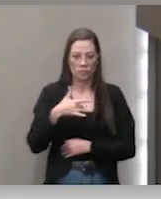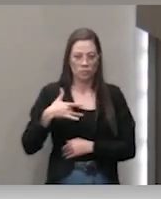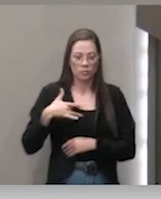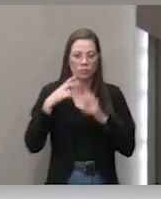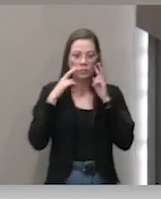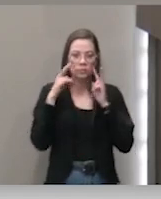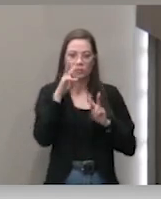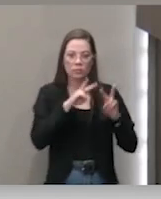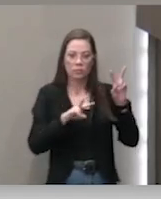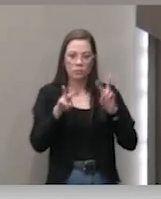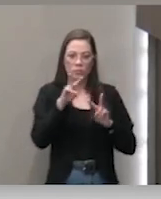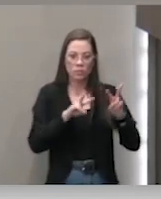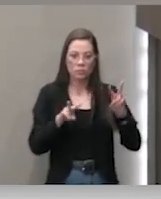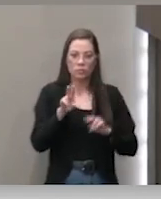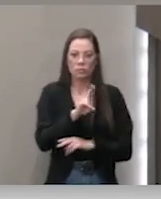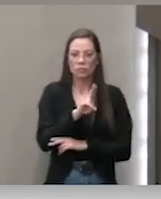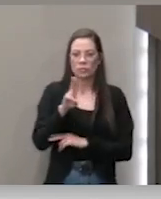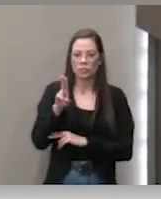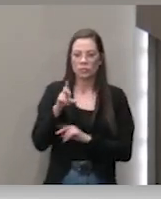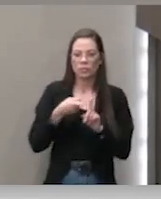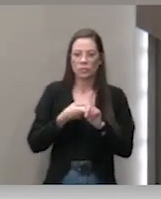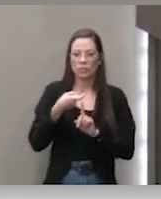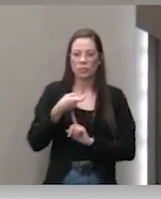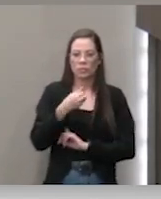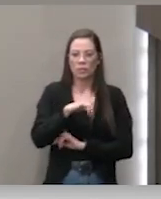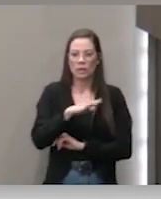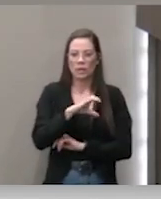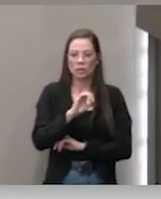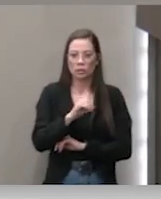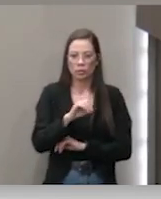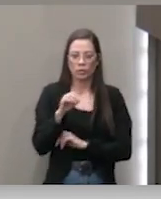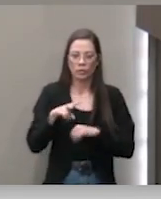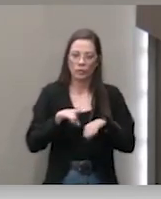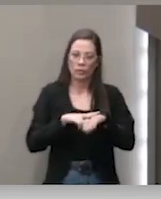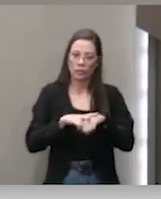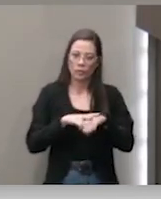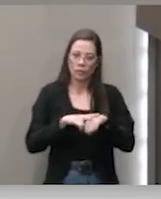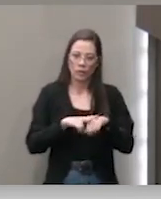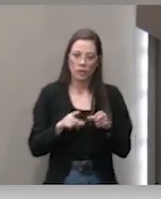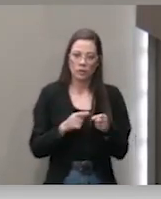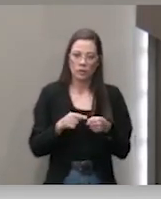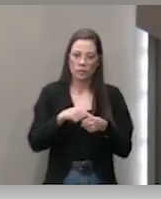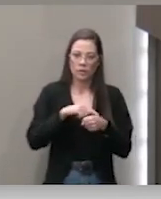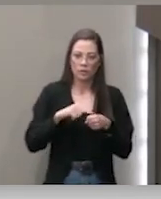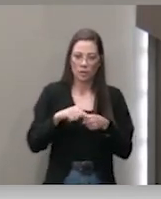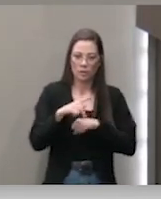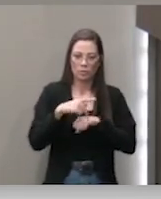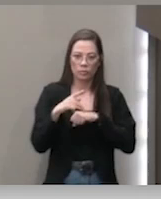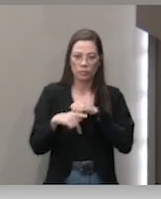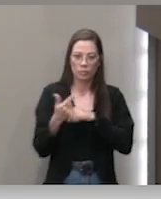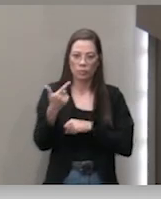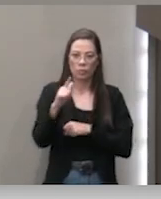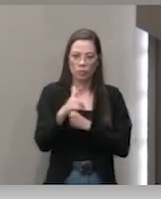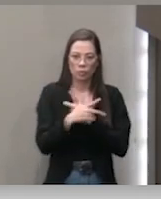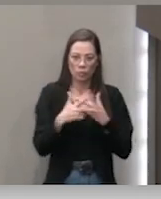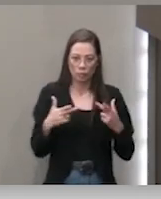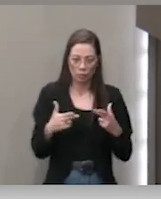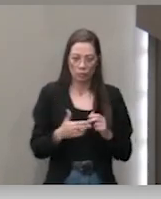visual, denominada Março Verde, no âmbito do município de Passo Fundo e da outras